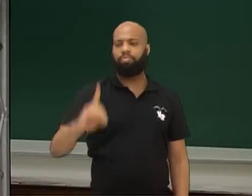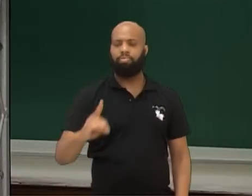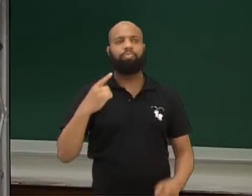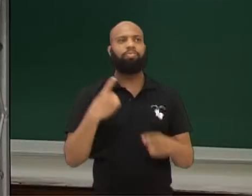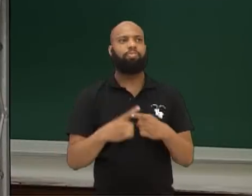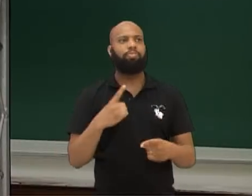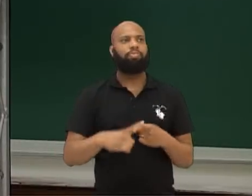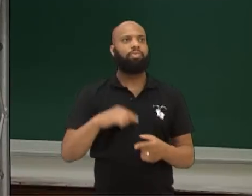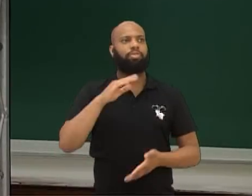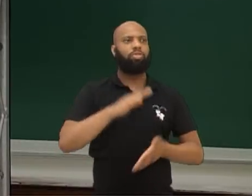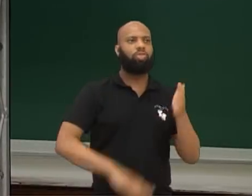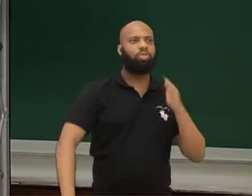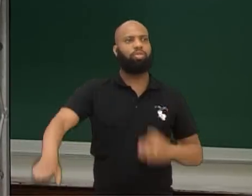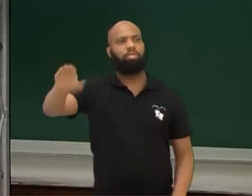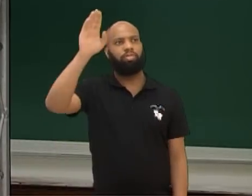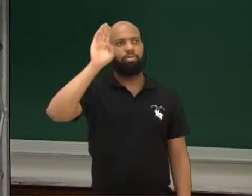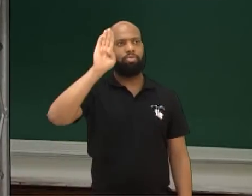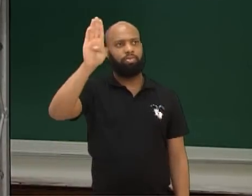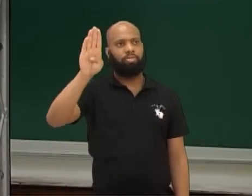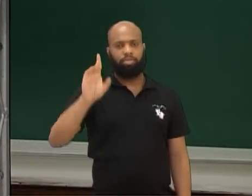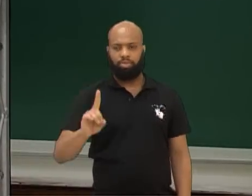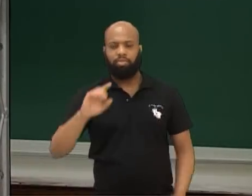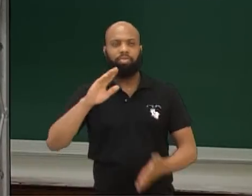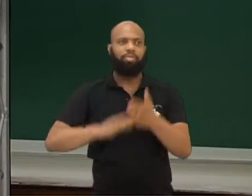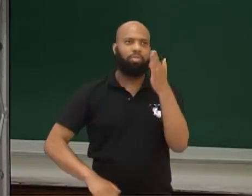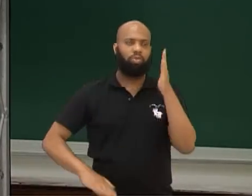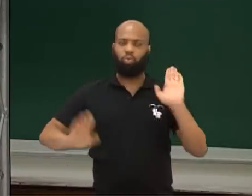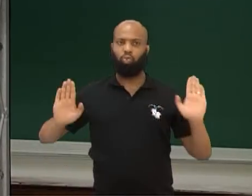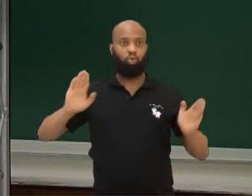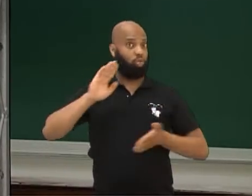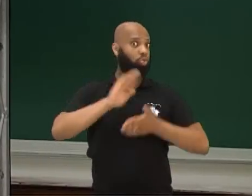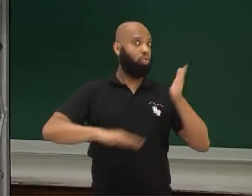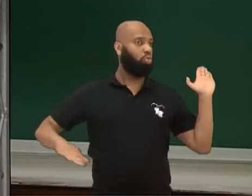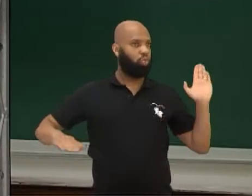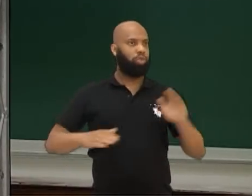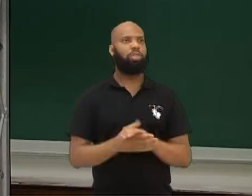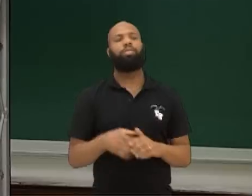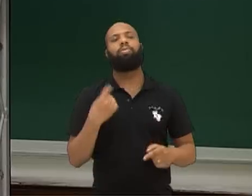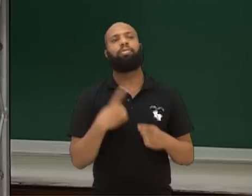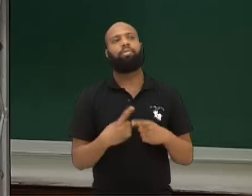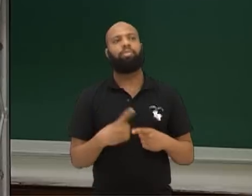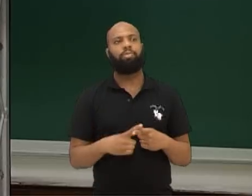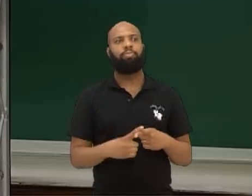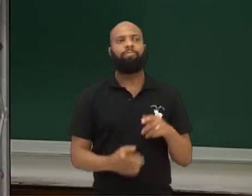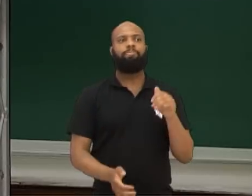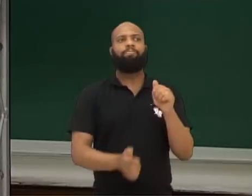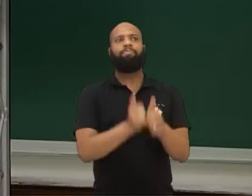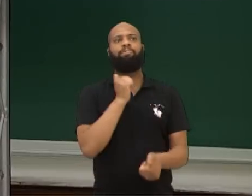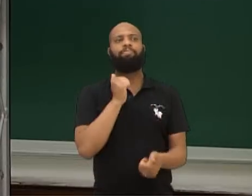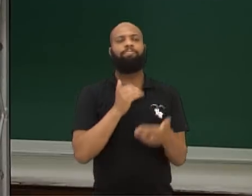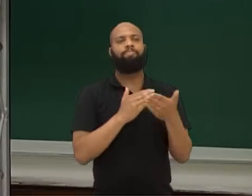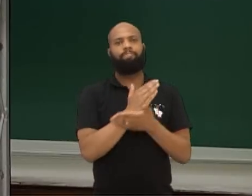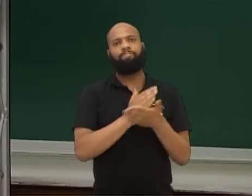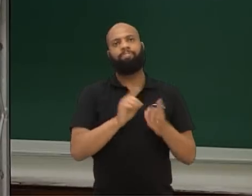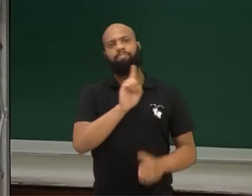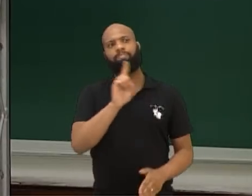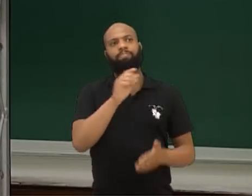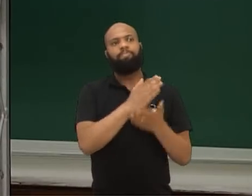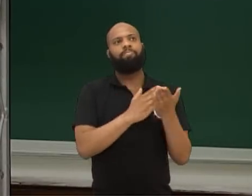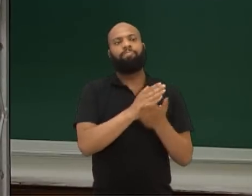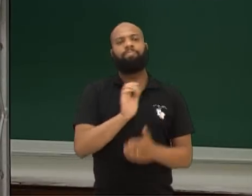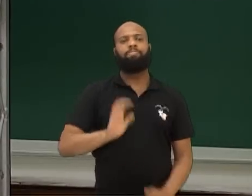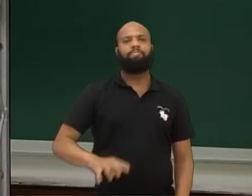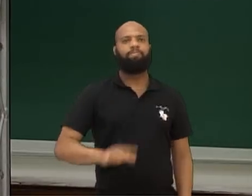pus um X eliminando aqui, ó. E esse aqui é um X de eliminação. Porque, ó, futebol não está metade. Aqui quem está